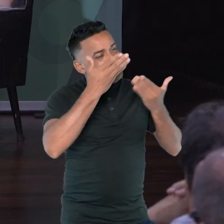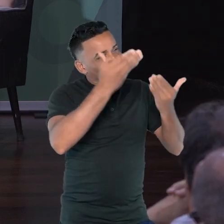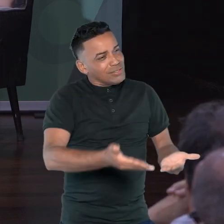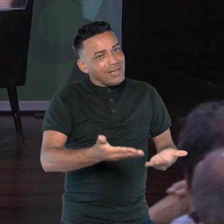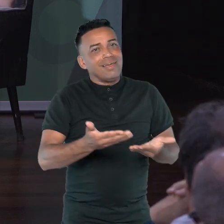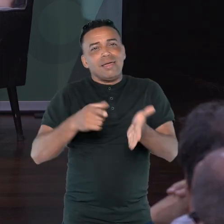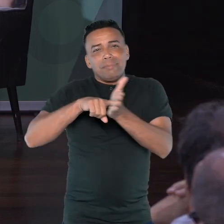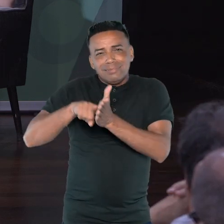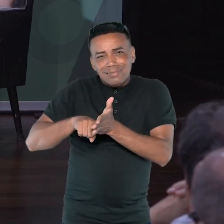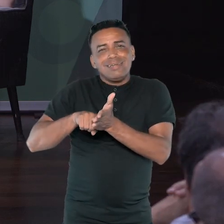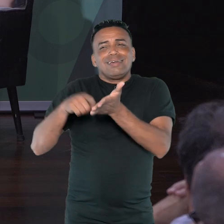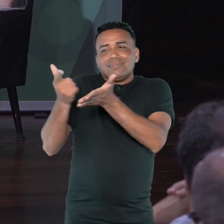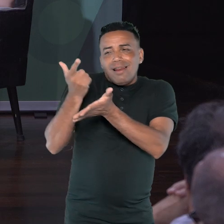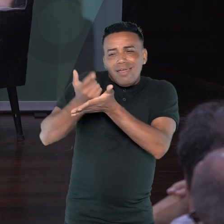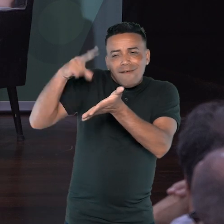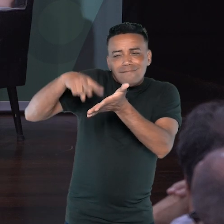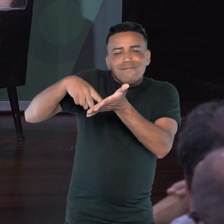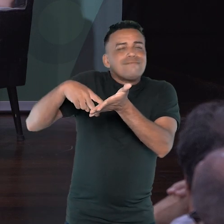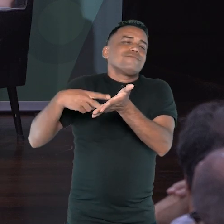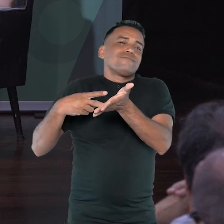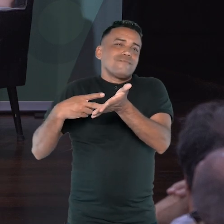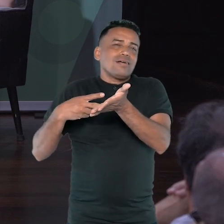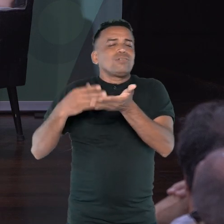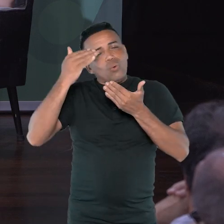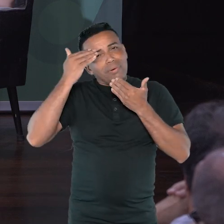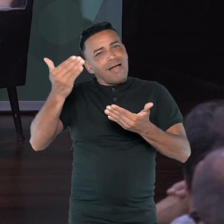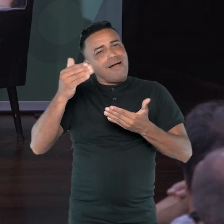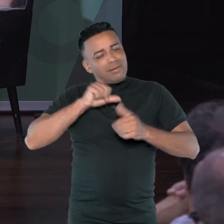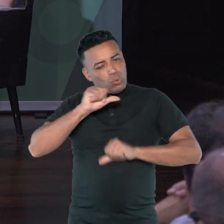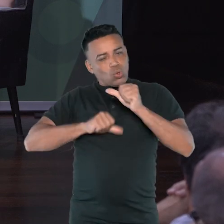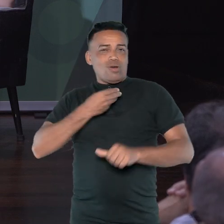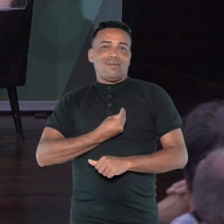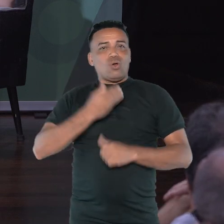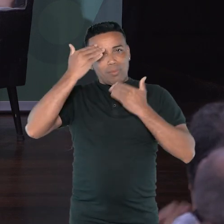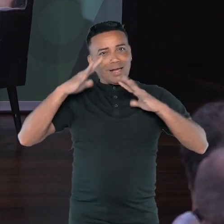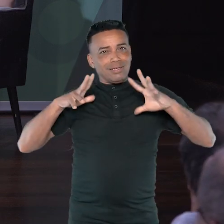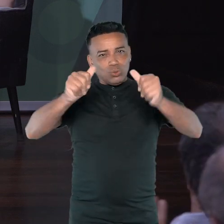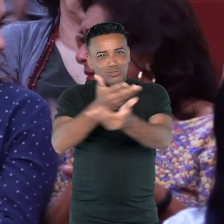aos seus estudos, ao seu livro, e é isso. Muito obrigado a todos vocês aqui.